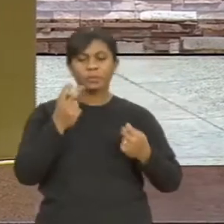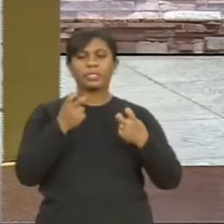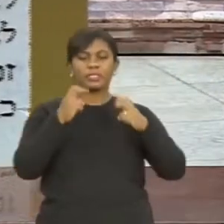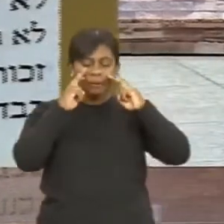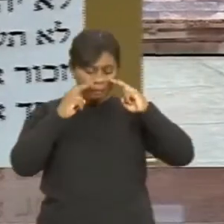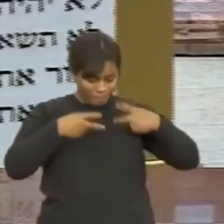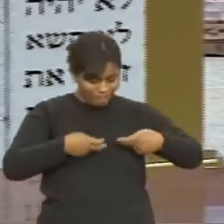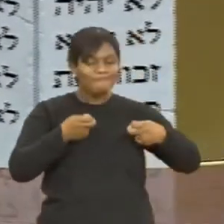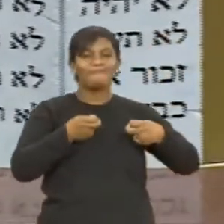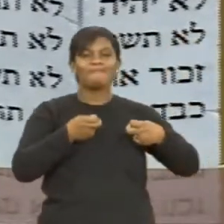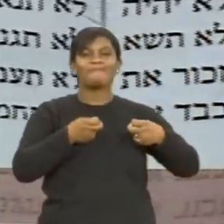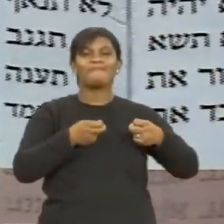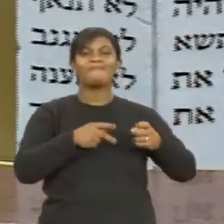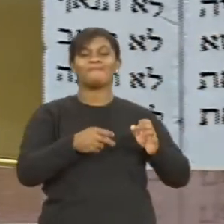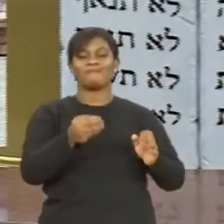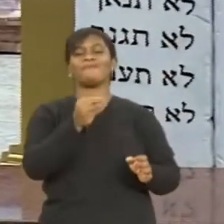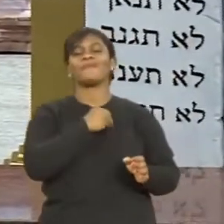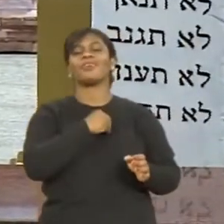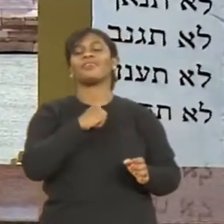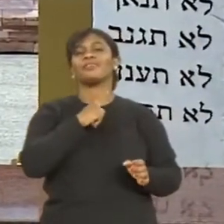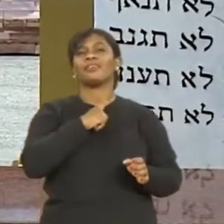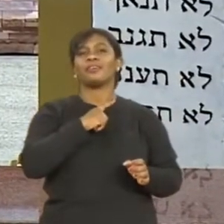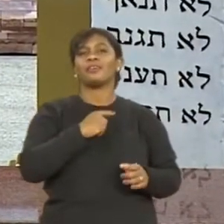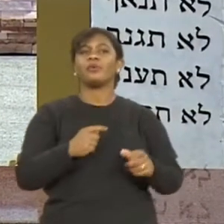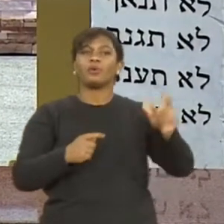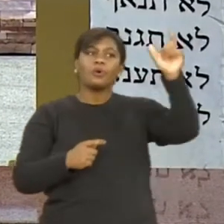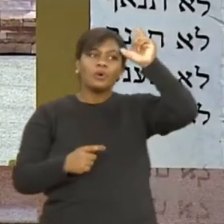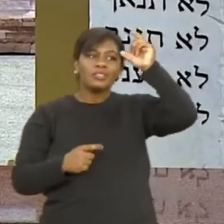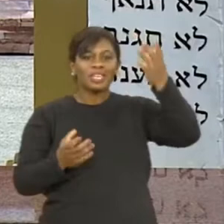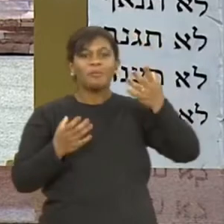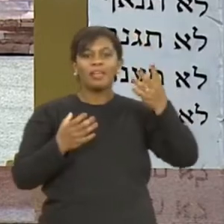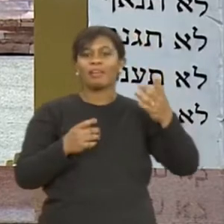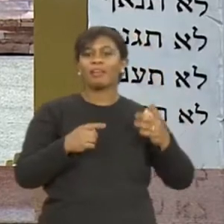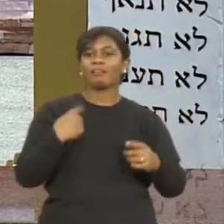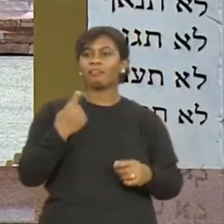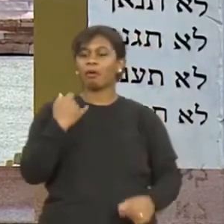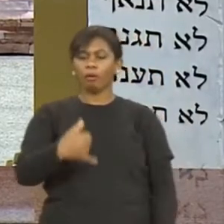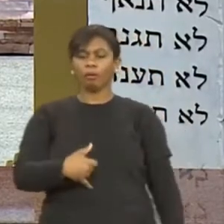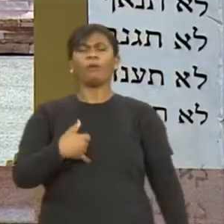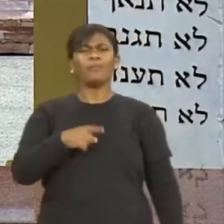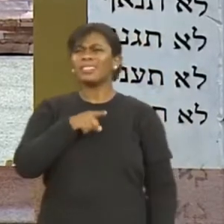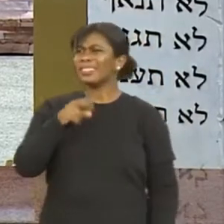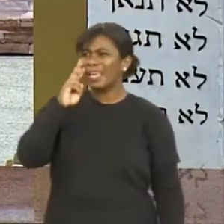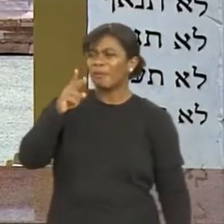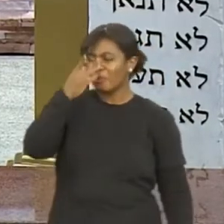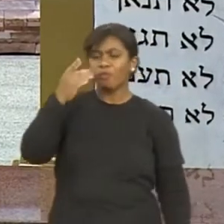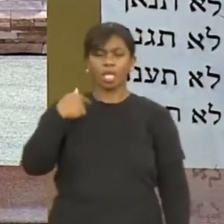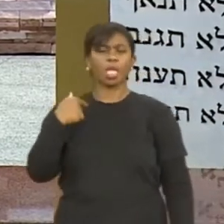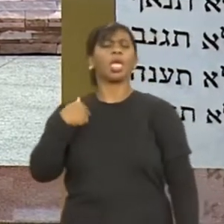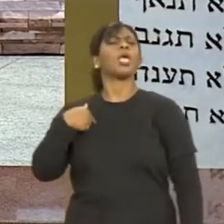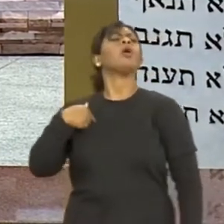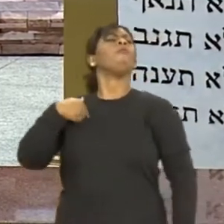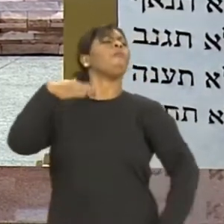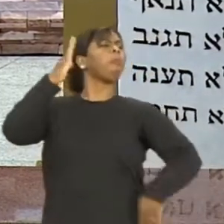O diabo, ele quer nos ver cheio de si. Você já viu pessoa dizendo assim, ó, eu me garanto. Quem já ouviu gente falar assim? Eu